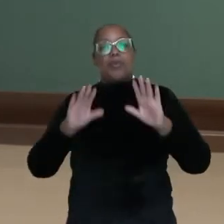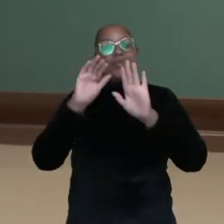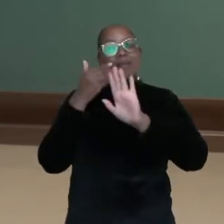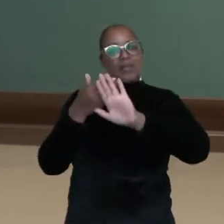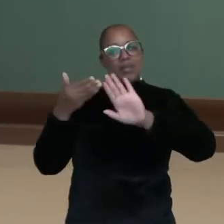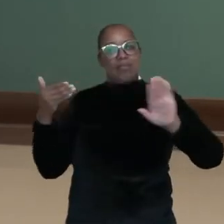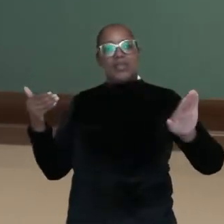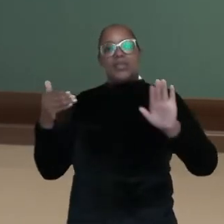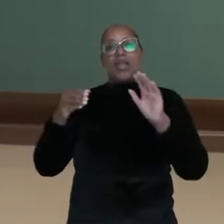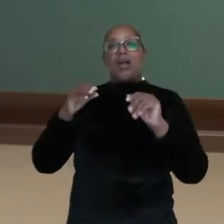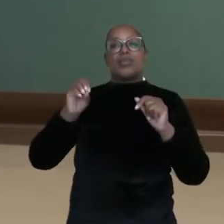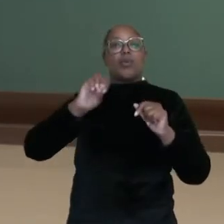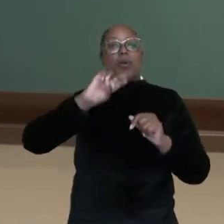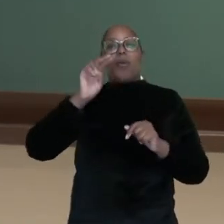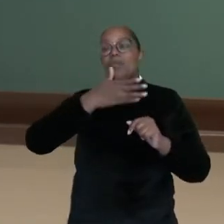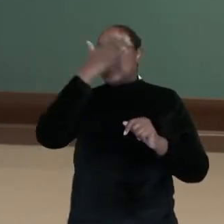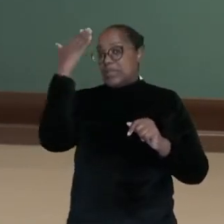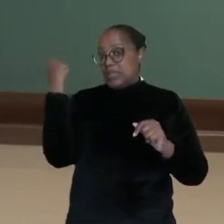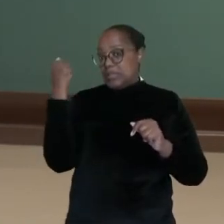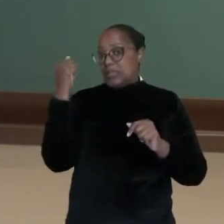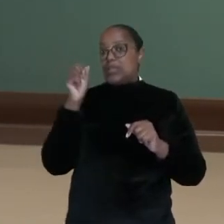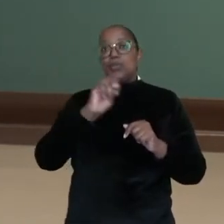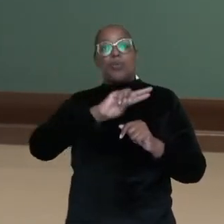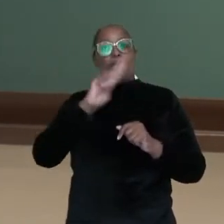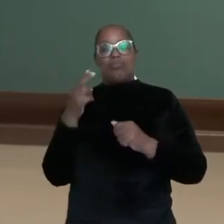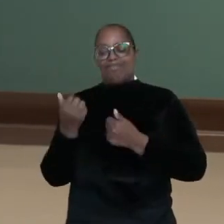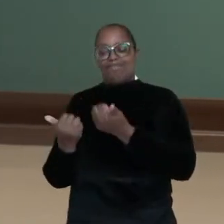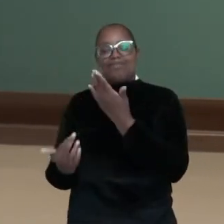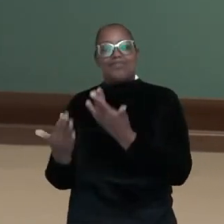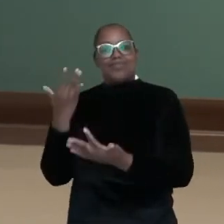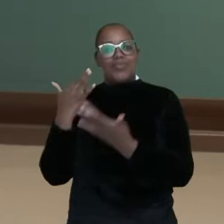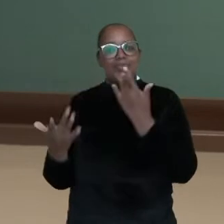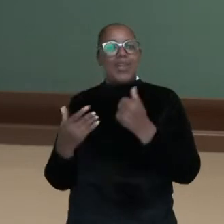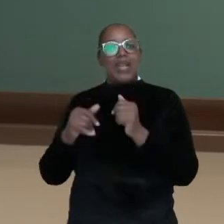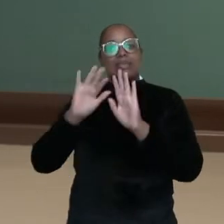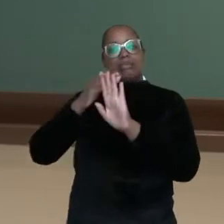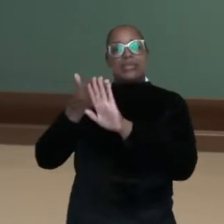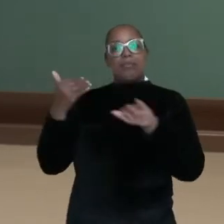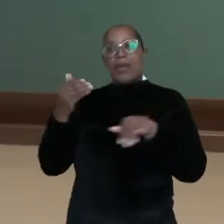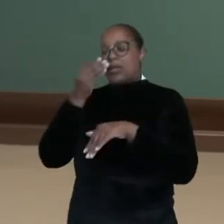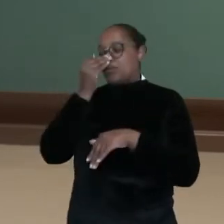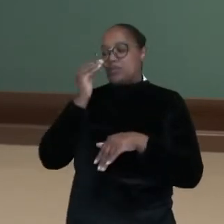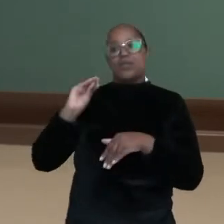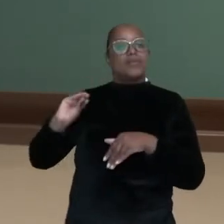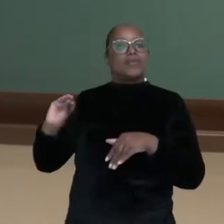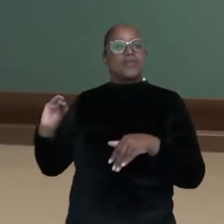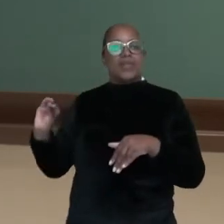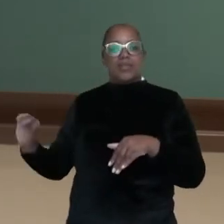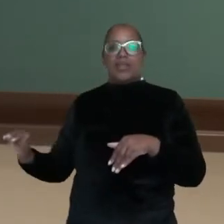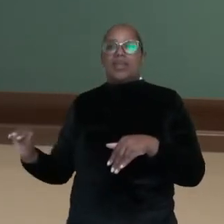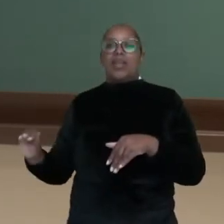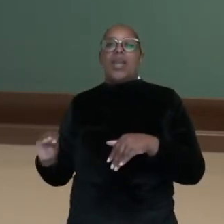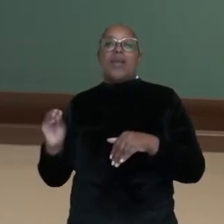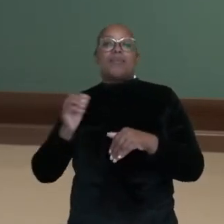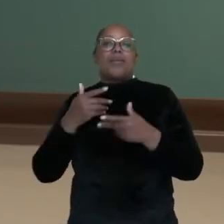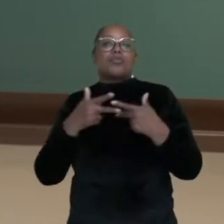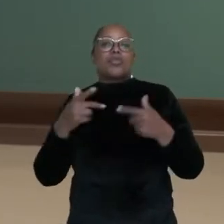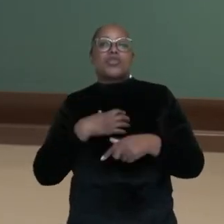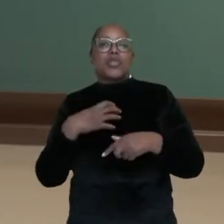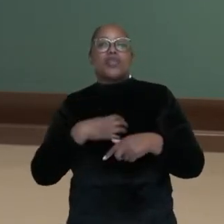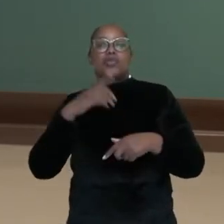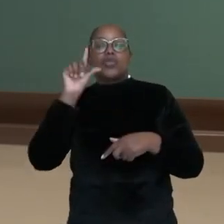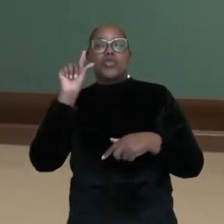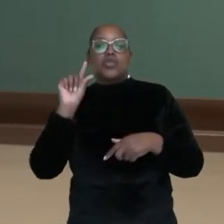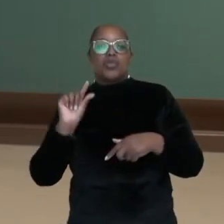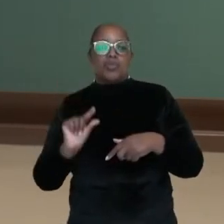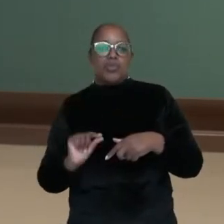ser esquecido, deveria ser queimado, isolado. Então é uma forma também de diminuir a